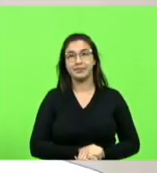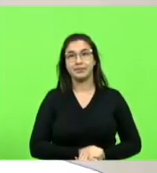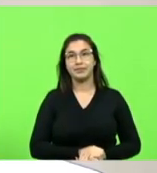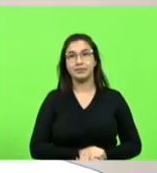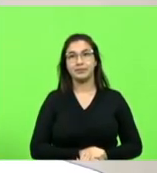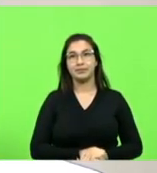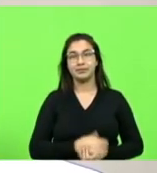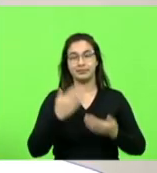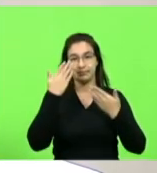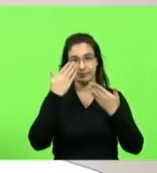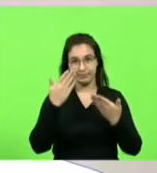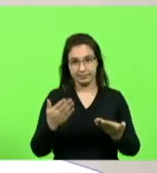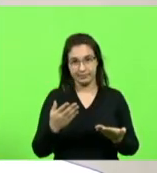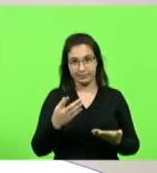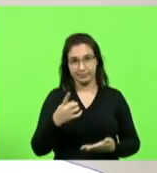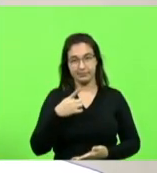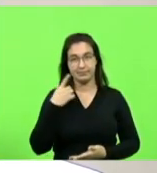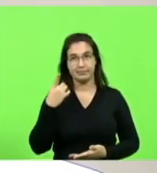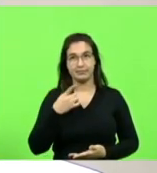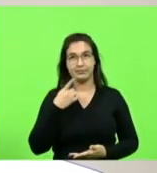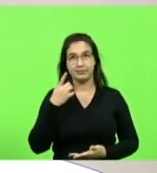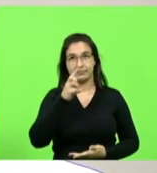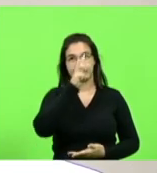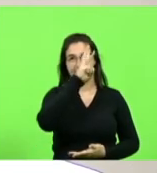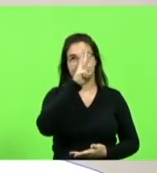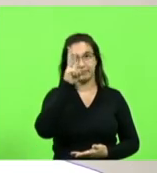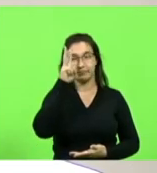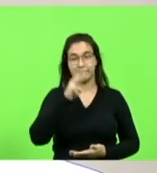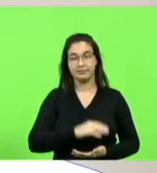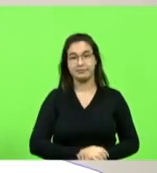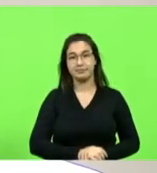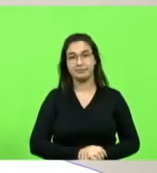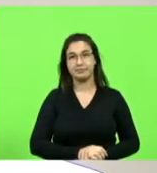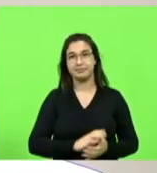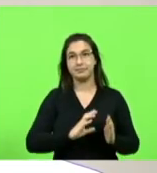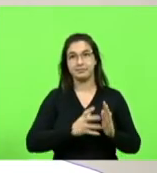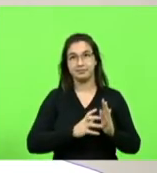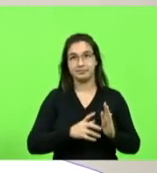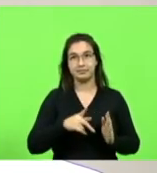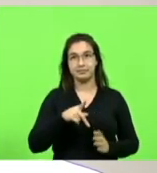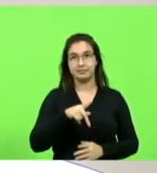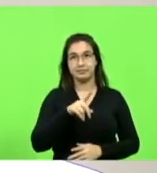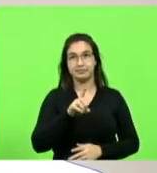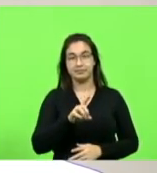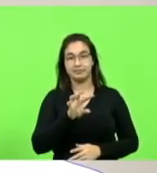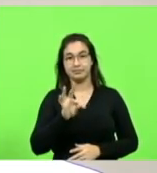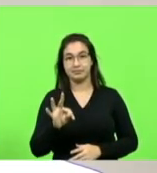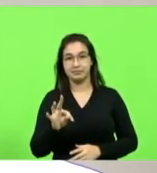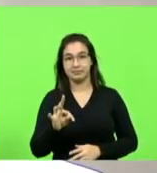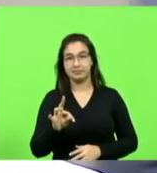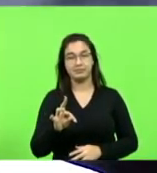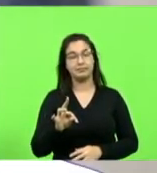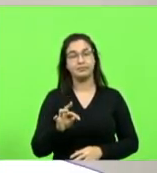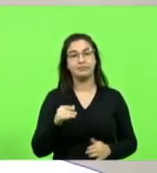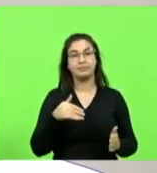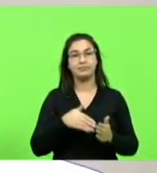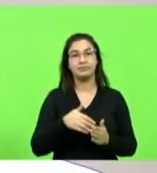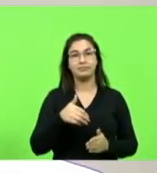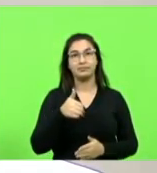Obrigado, deputado Vonei Weber. Bloco PDT, PSDB, Republicanos, por 7 minutos.